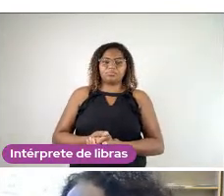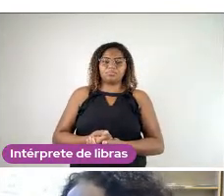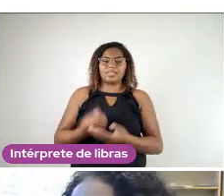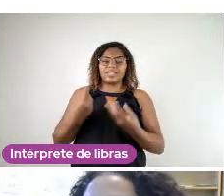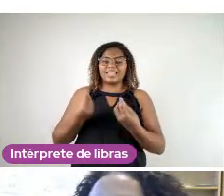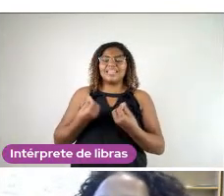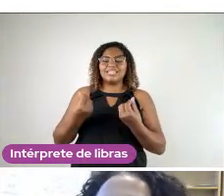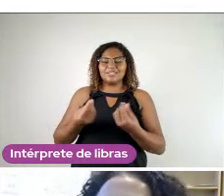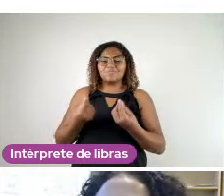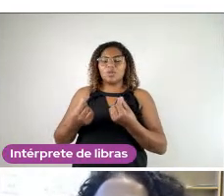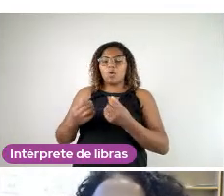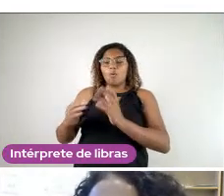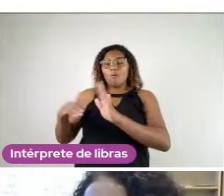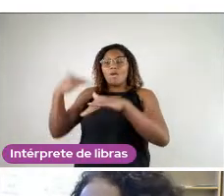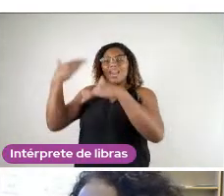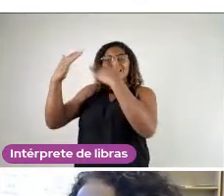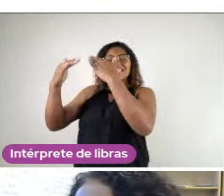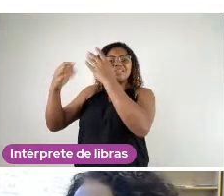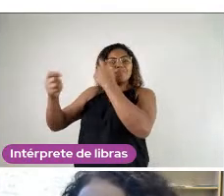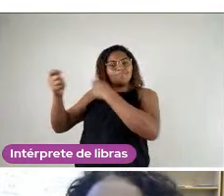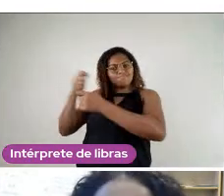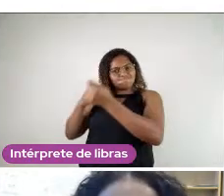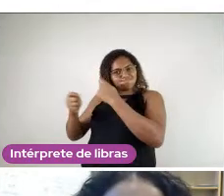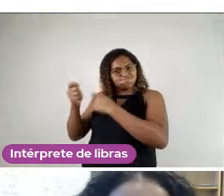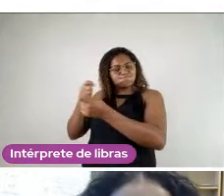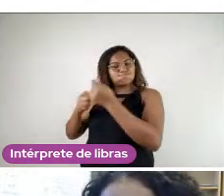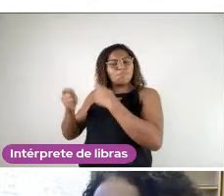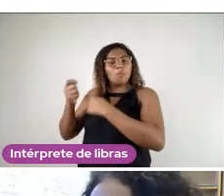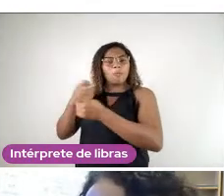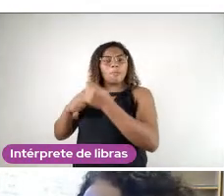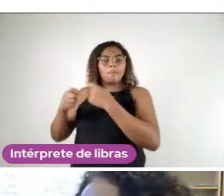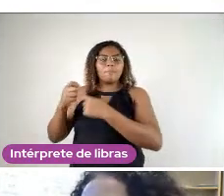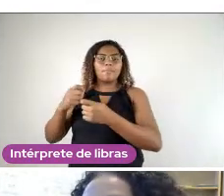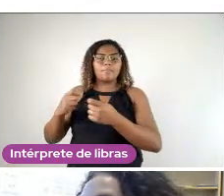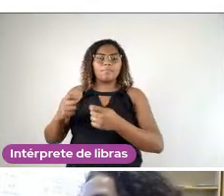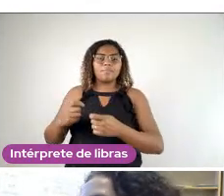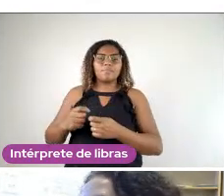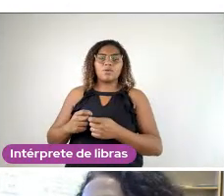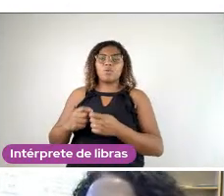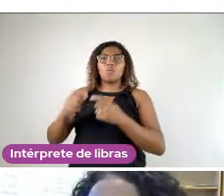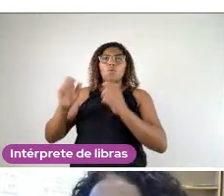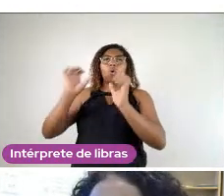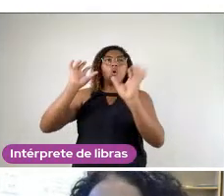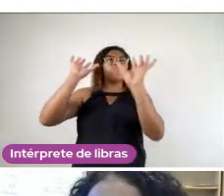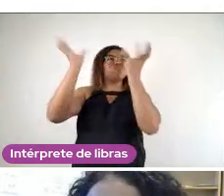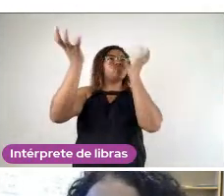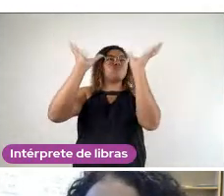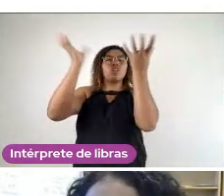crescimento econômico, climate change, né, mudança climática,